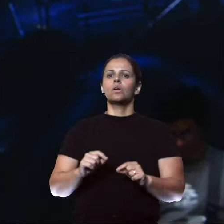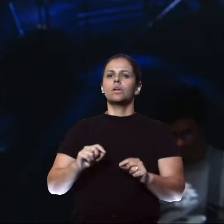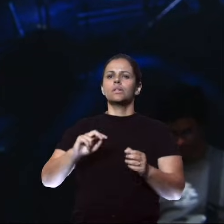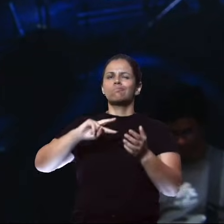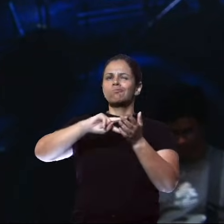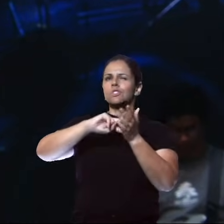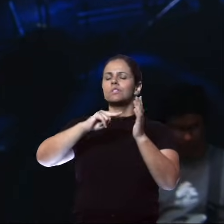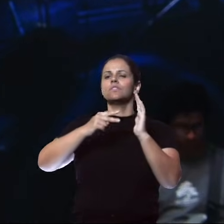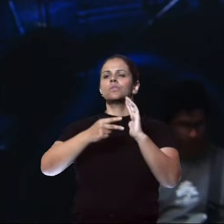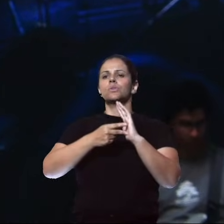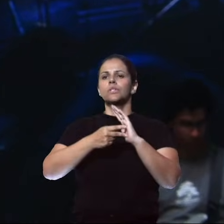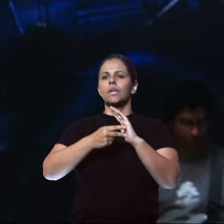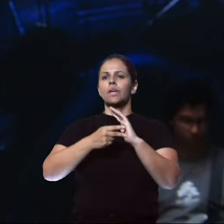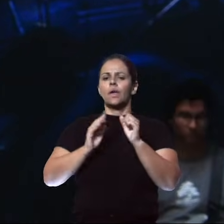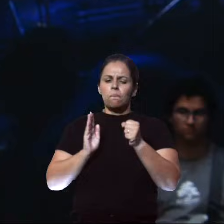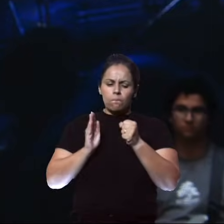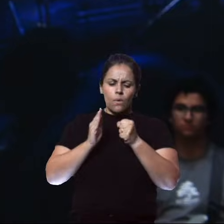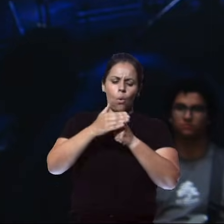guardar.